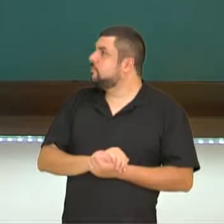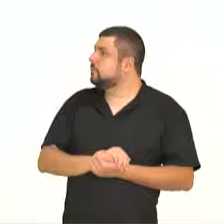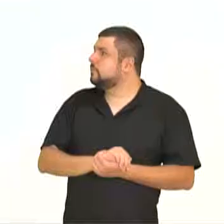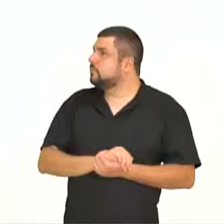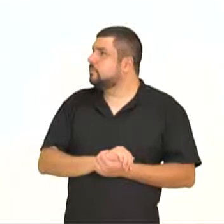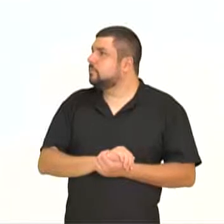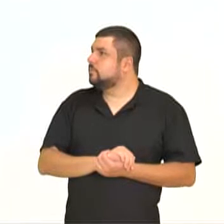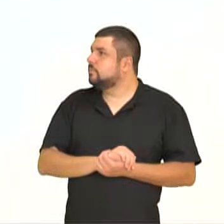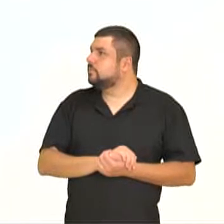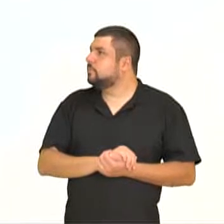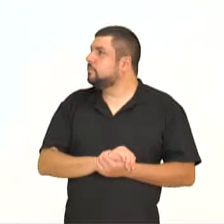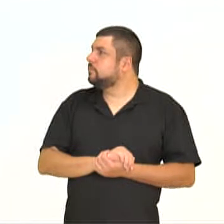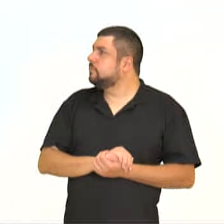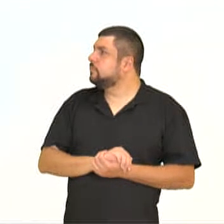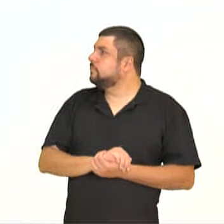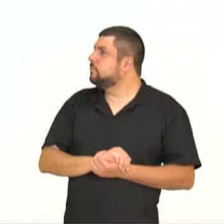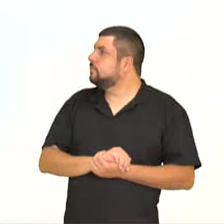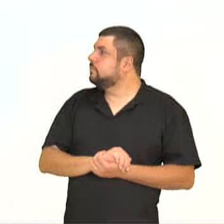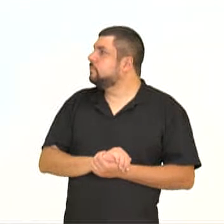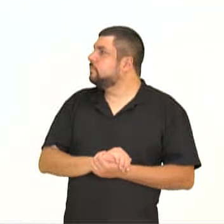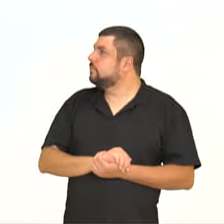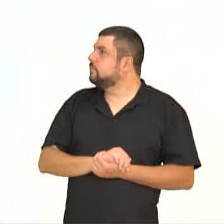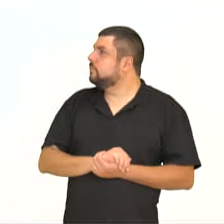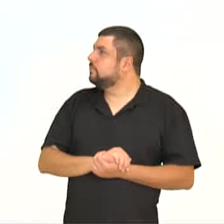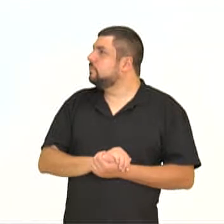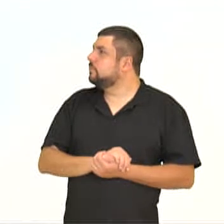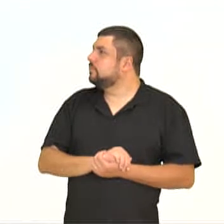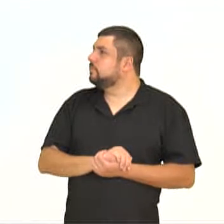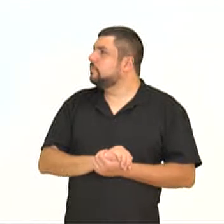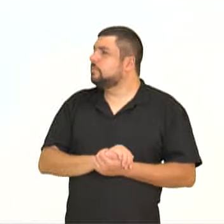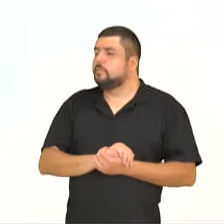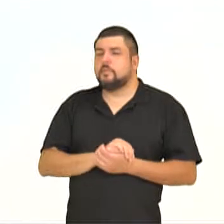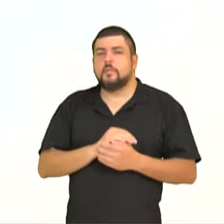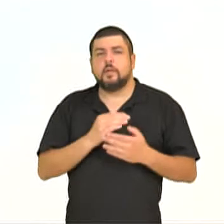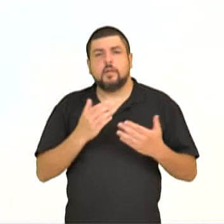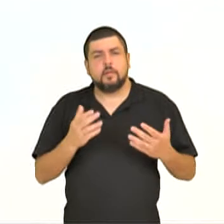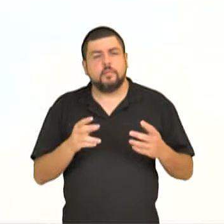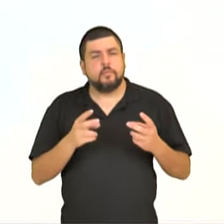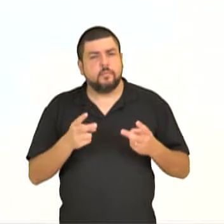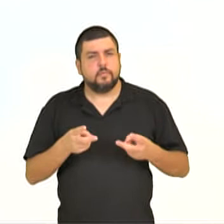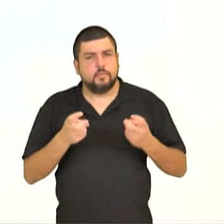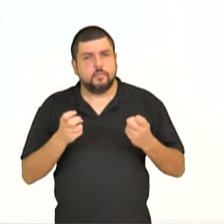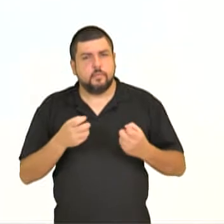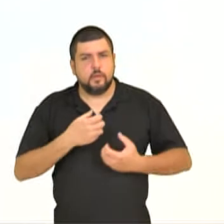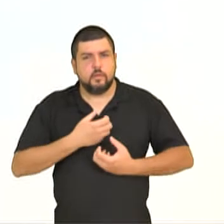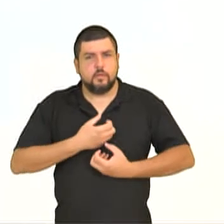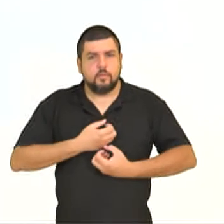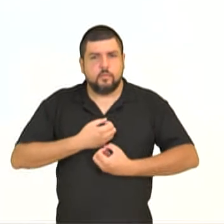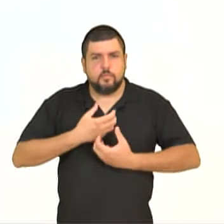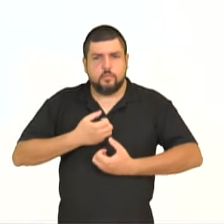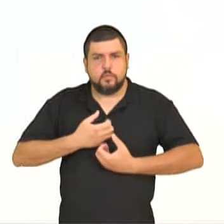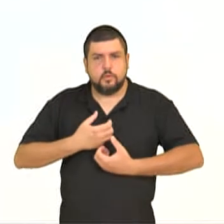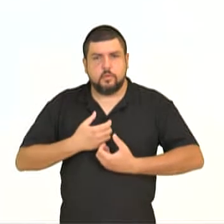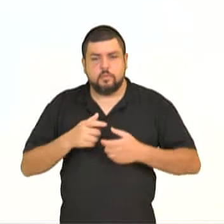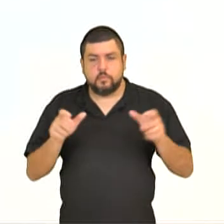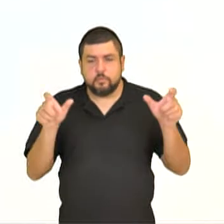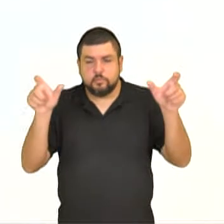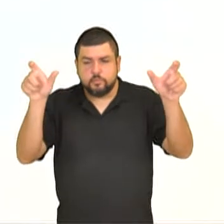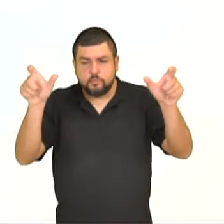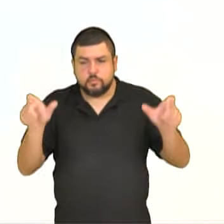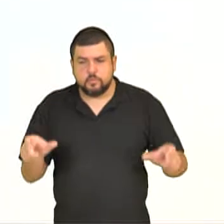poema, escreveria um solo verso. Então, mirem, dois poemas de duas poetas